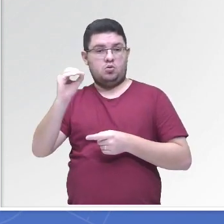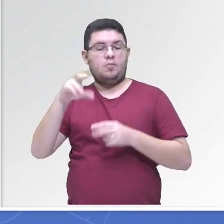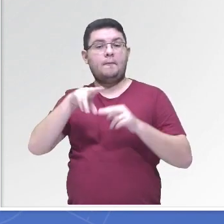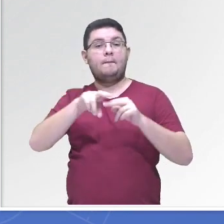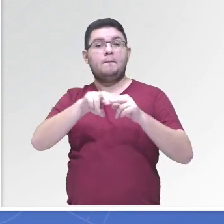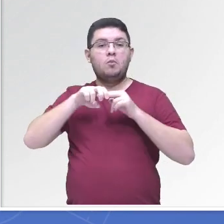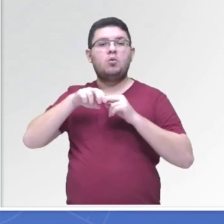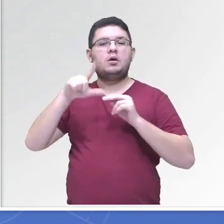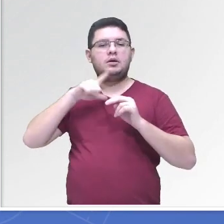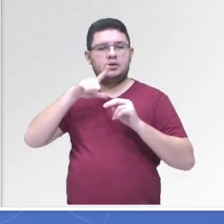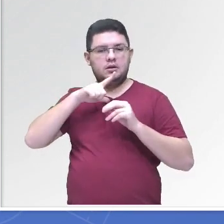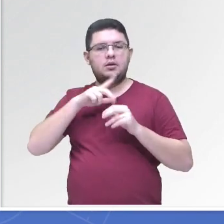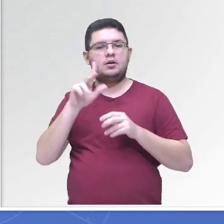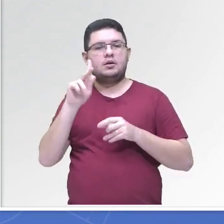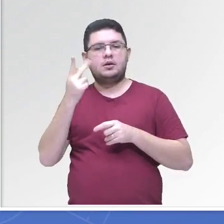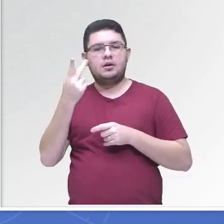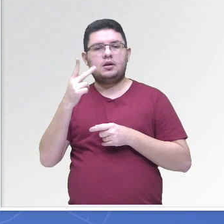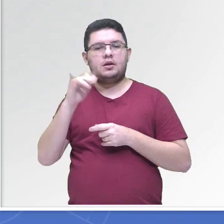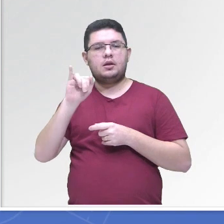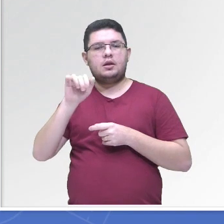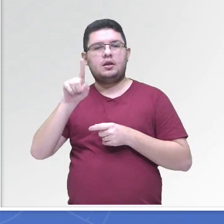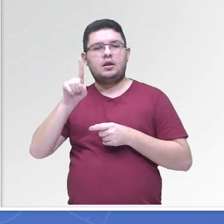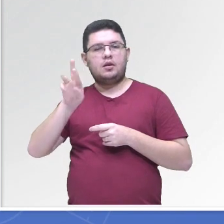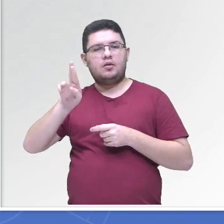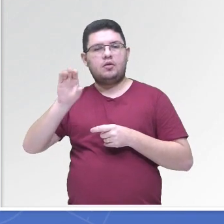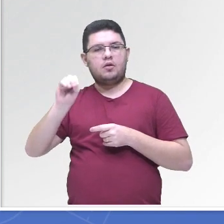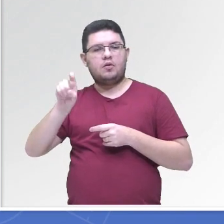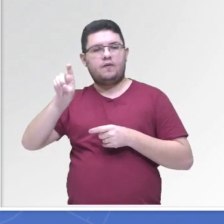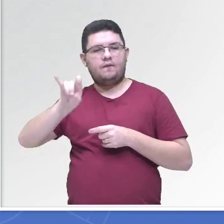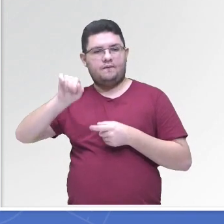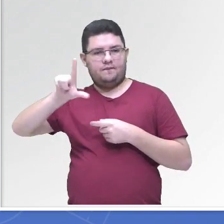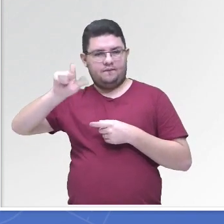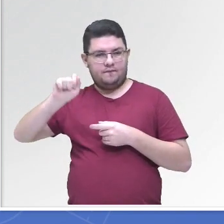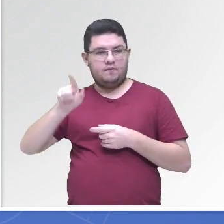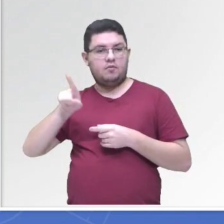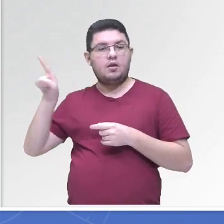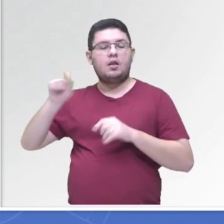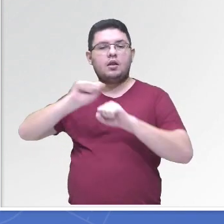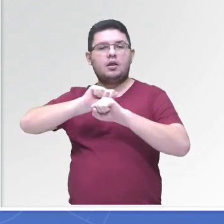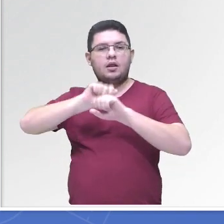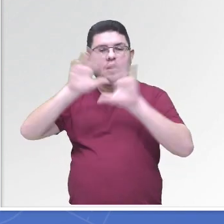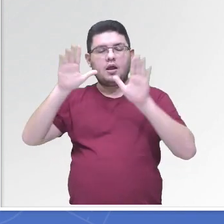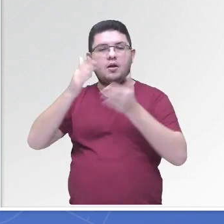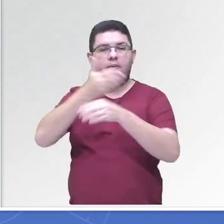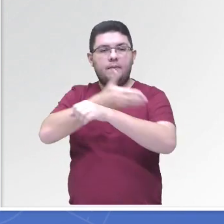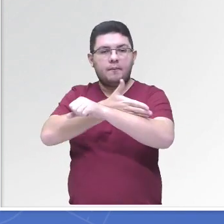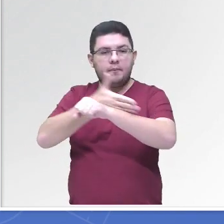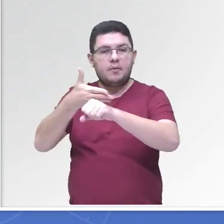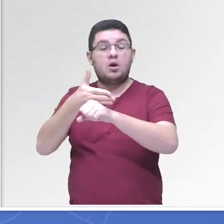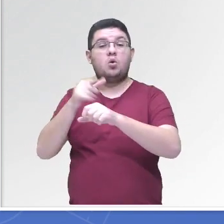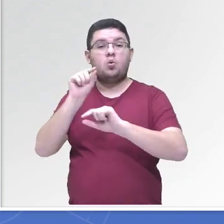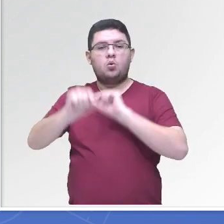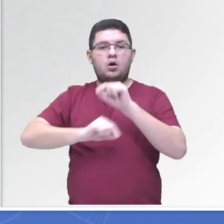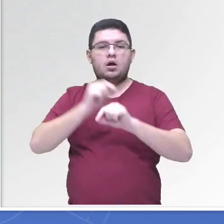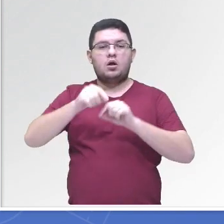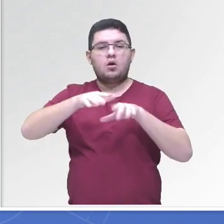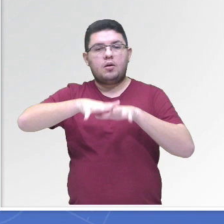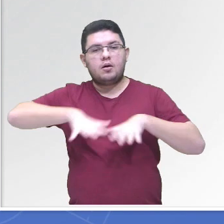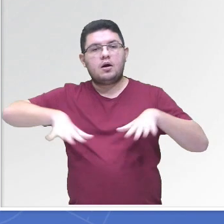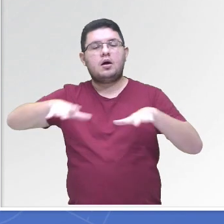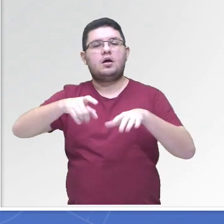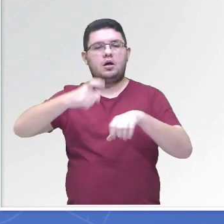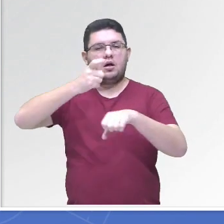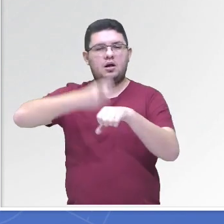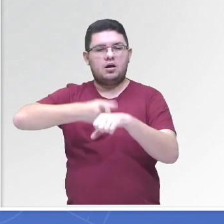estrutura depois. De cor clara ou branca e na temperatura ambiente encontra-se no estado sólido.